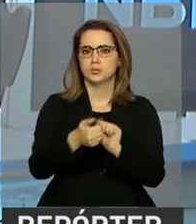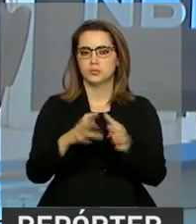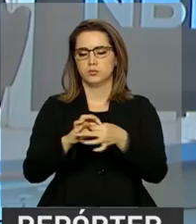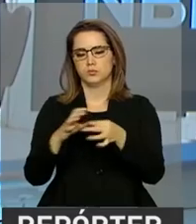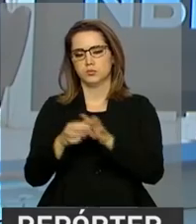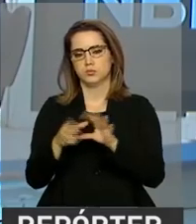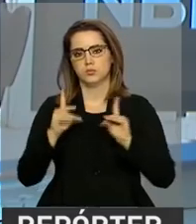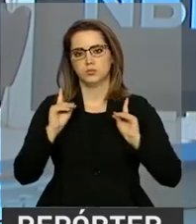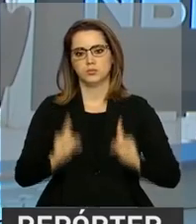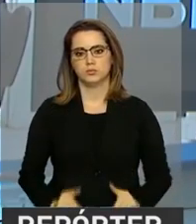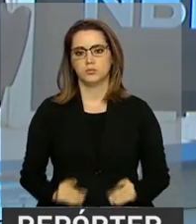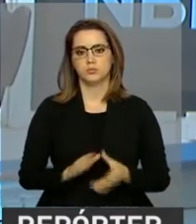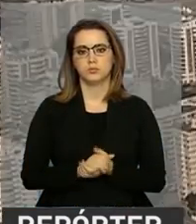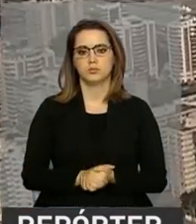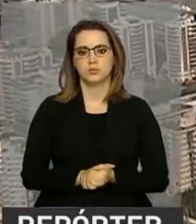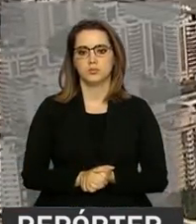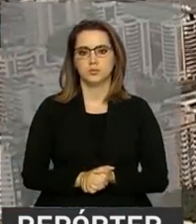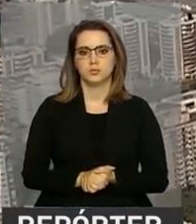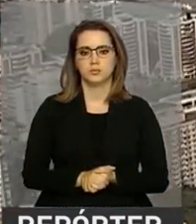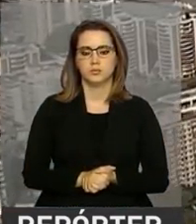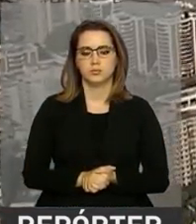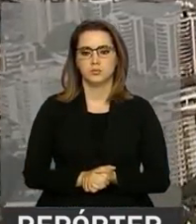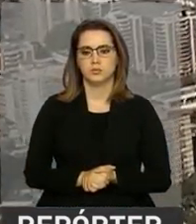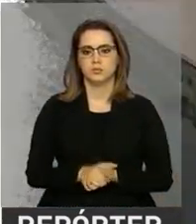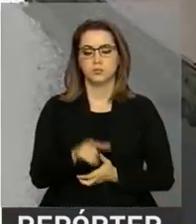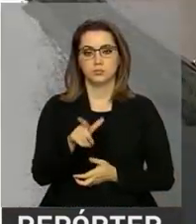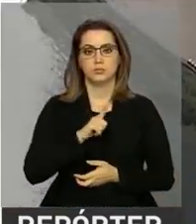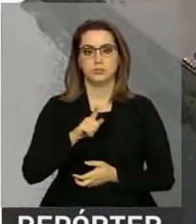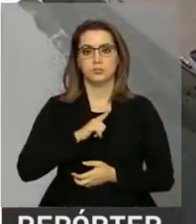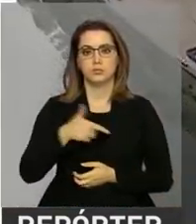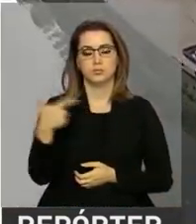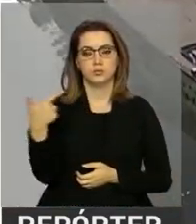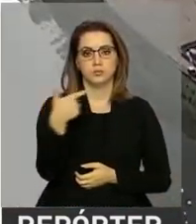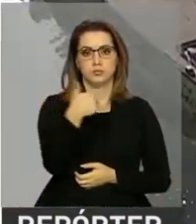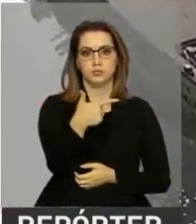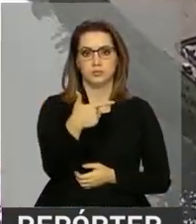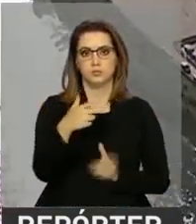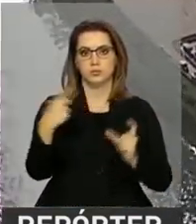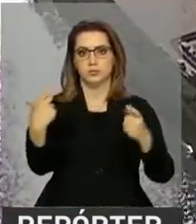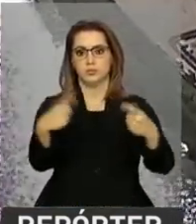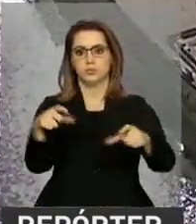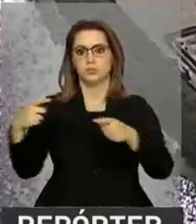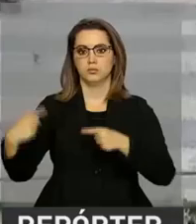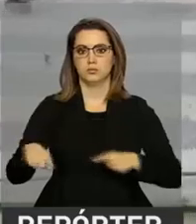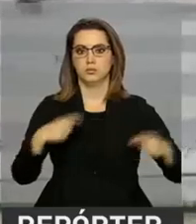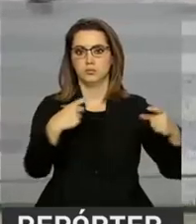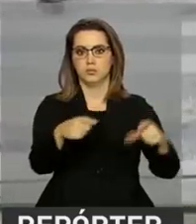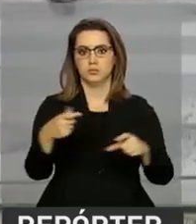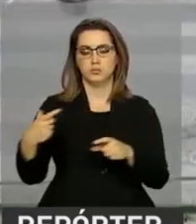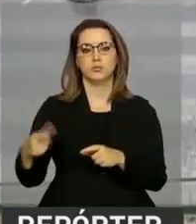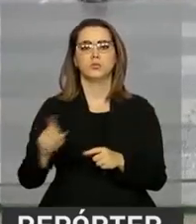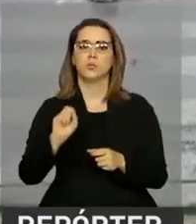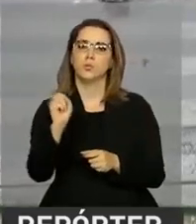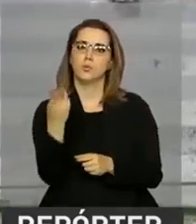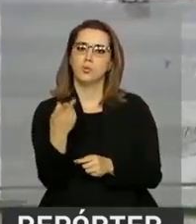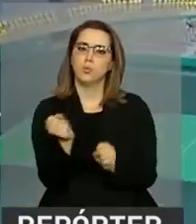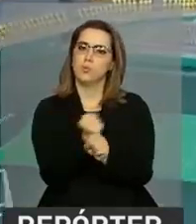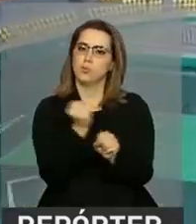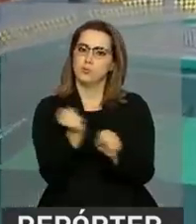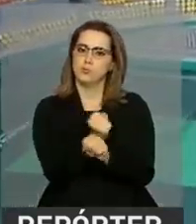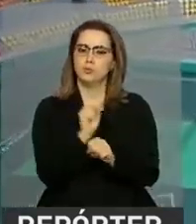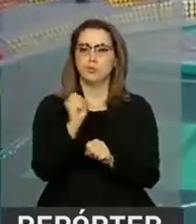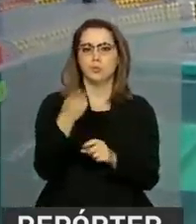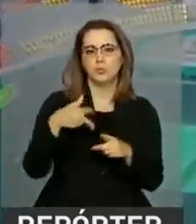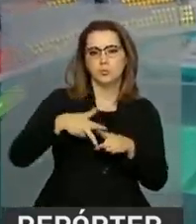e Paralimpíadas. Ao todo, 22 instalações esportivas foram construídas ou reformadas